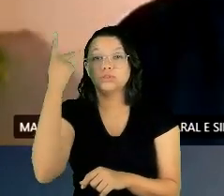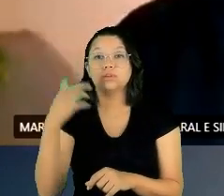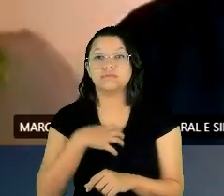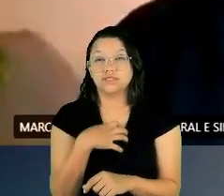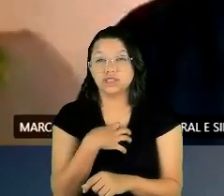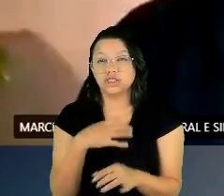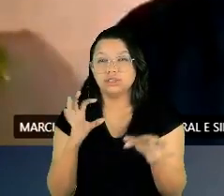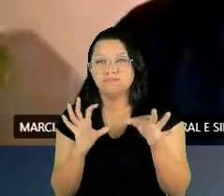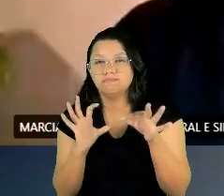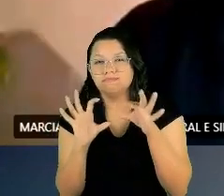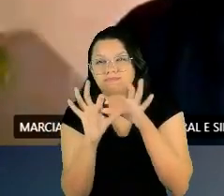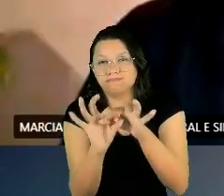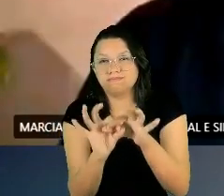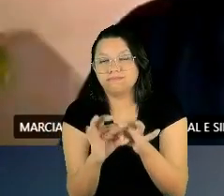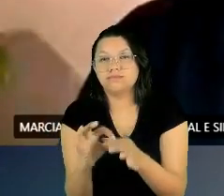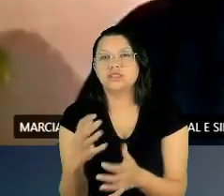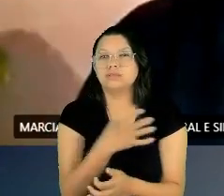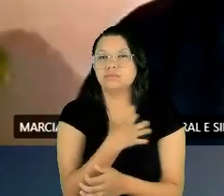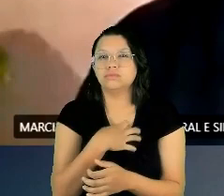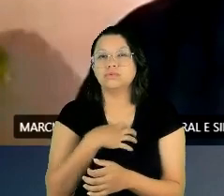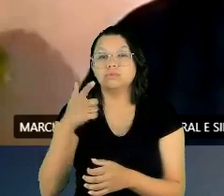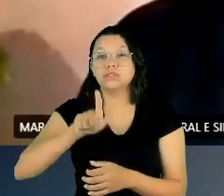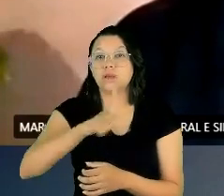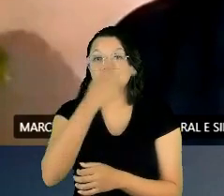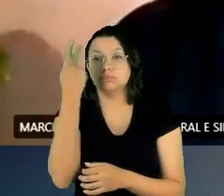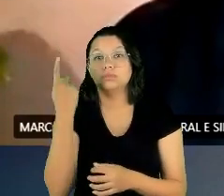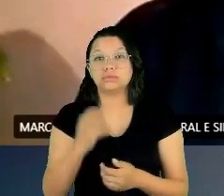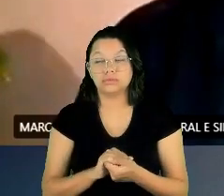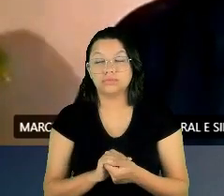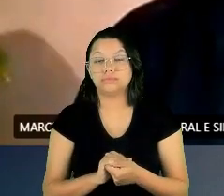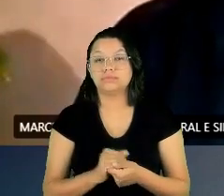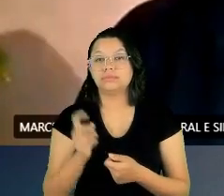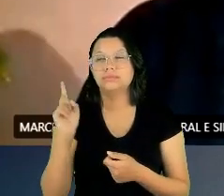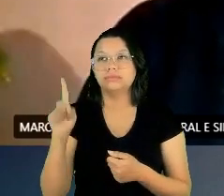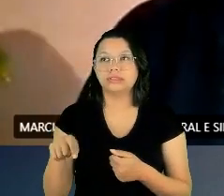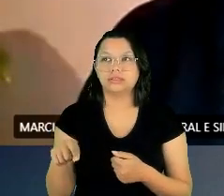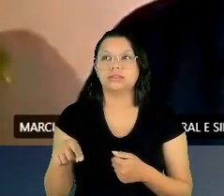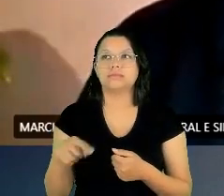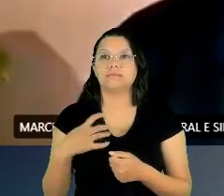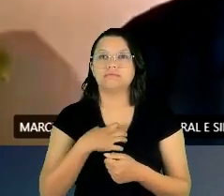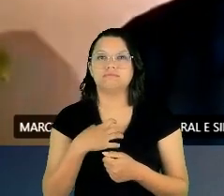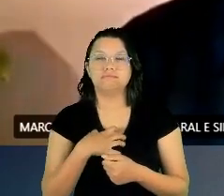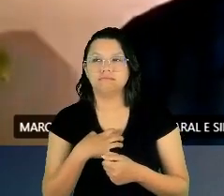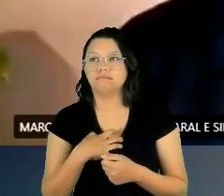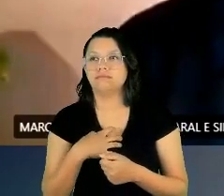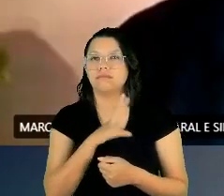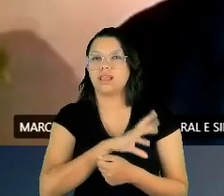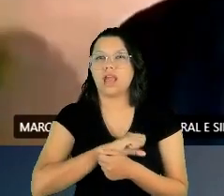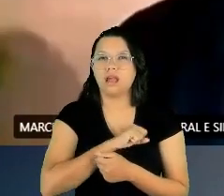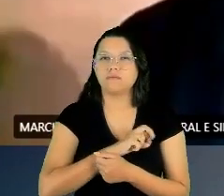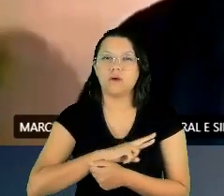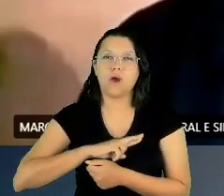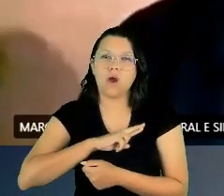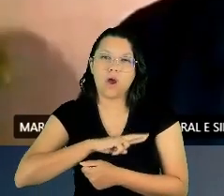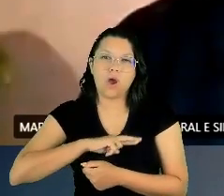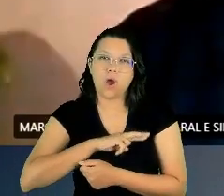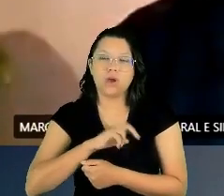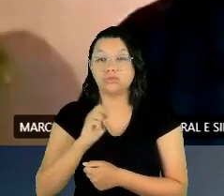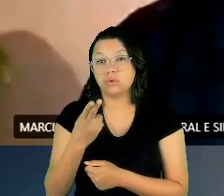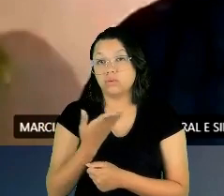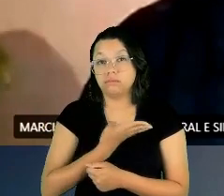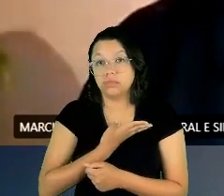outra pessoa, me sentir vinculado emocionalmente a outra pessoa, seja de forma afetiva, né, seja